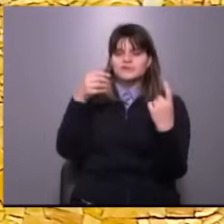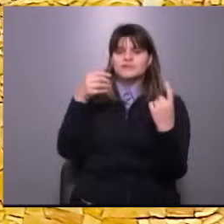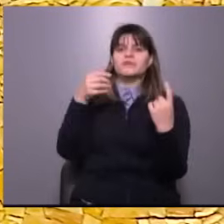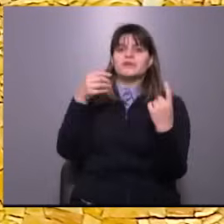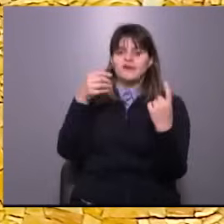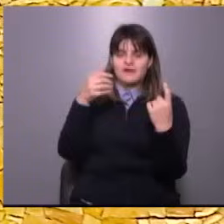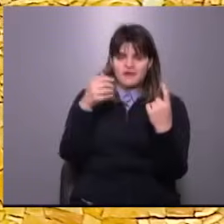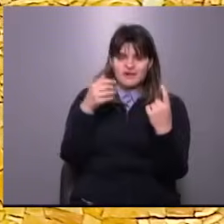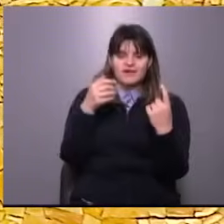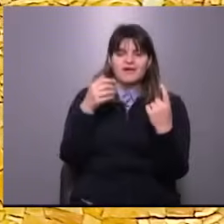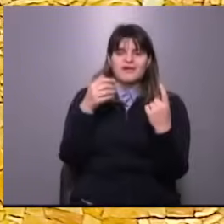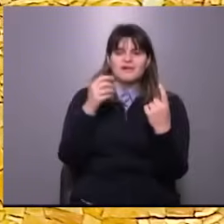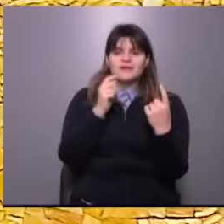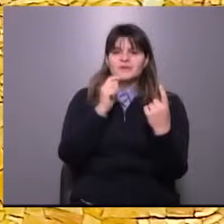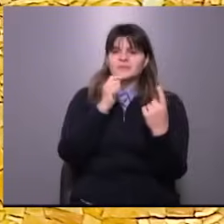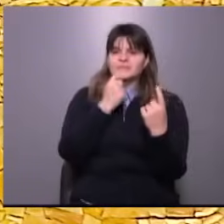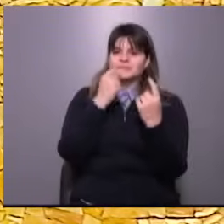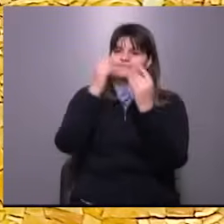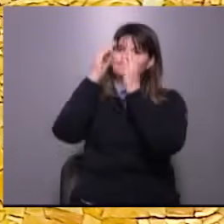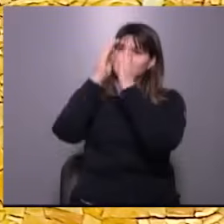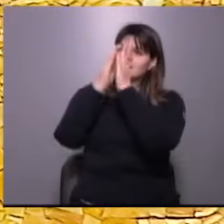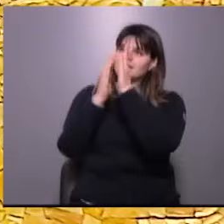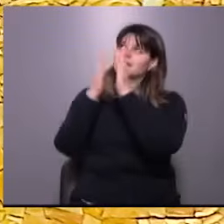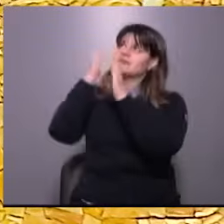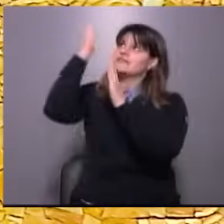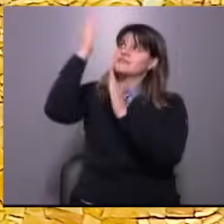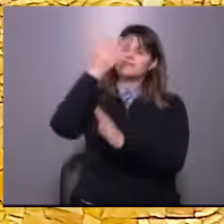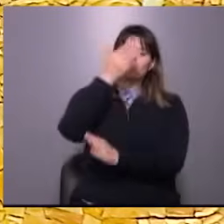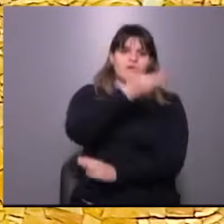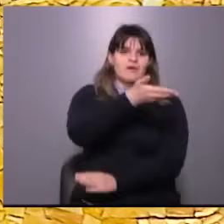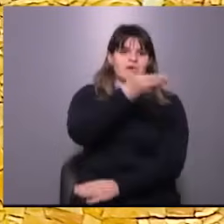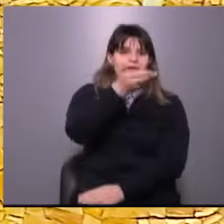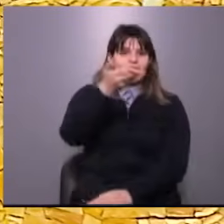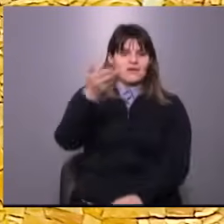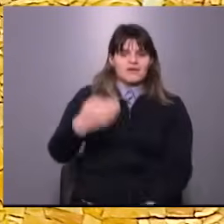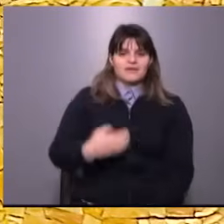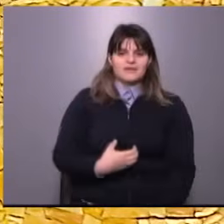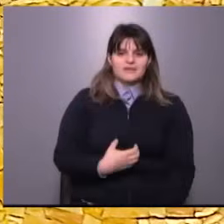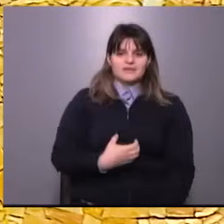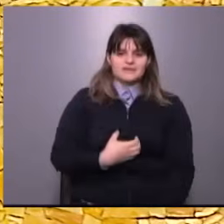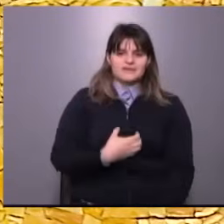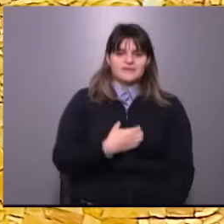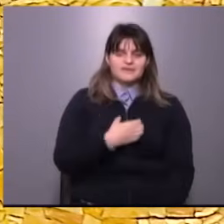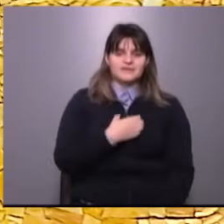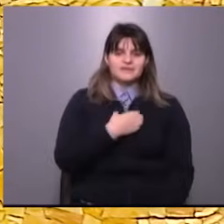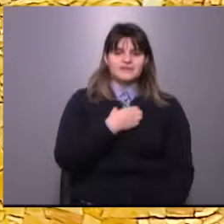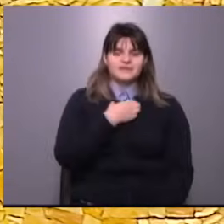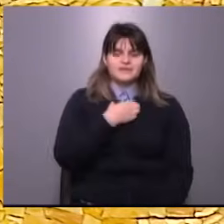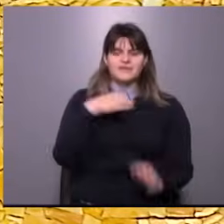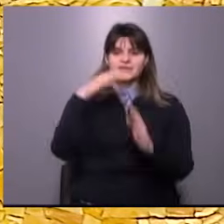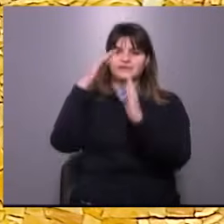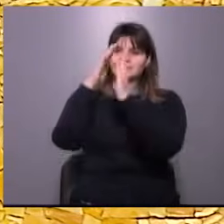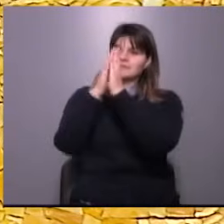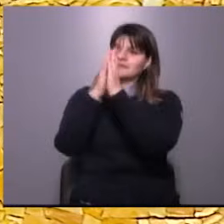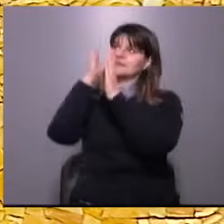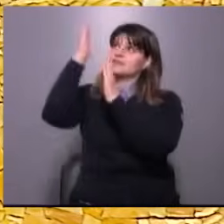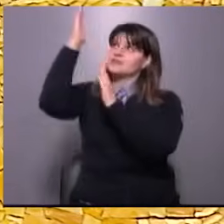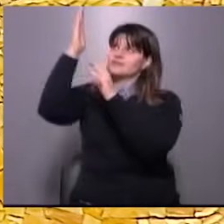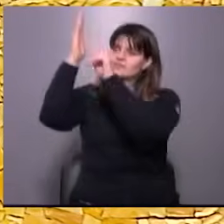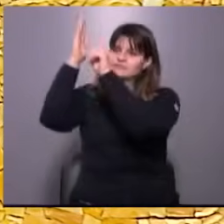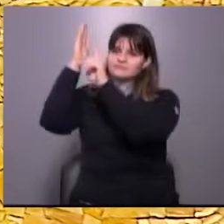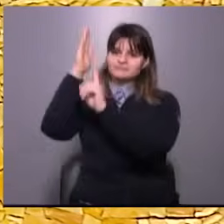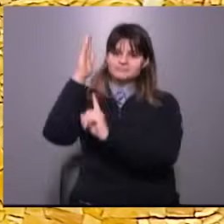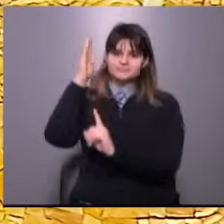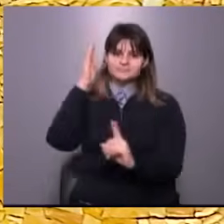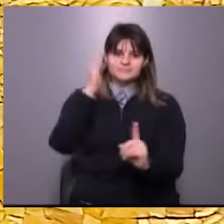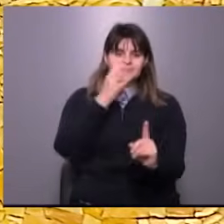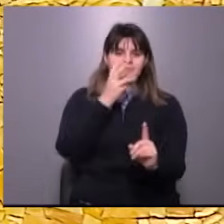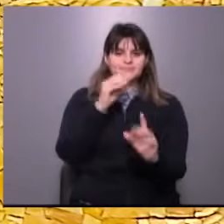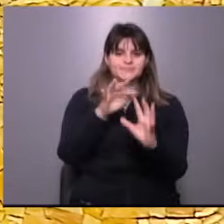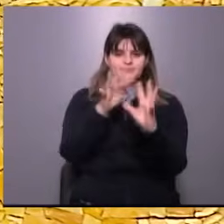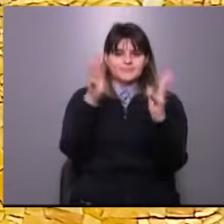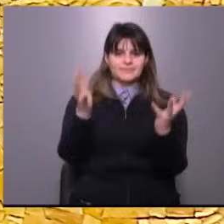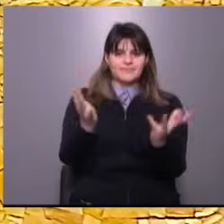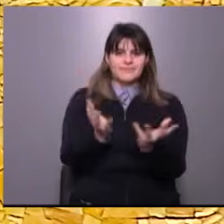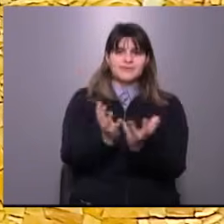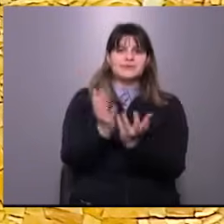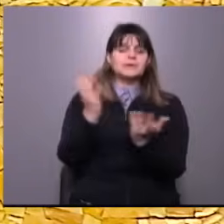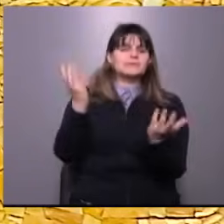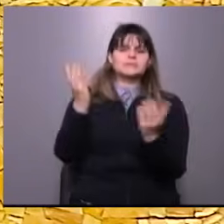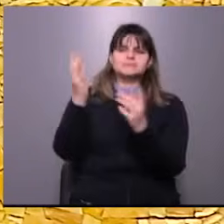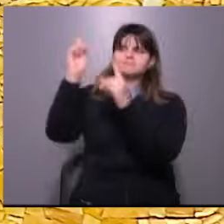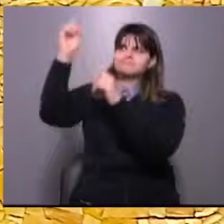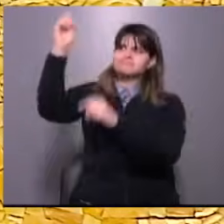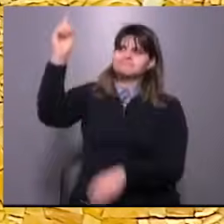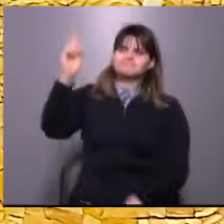essa alegria maior que nos chega do mistério do Deus conosco, do Deus que vem habitar na nossa